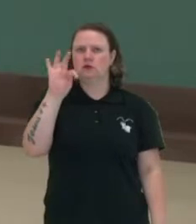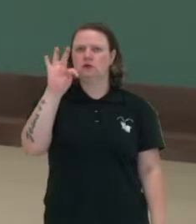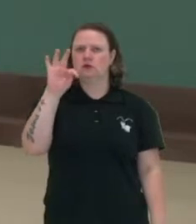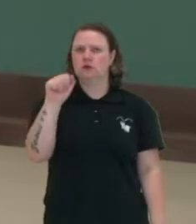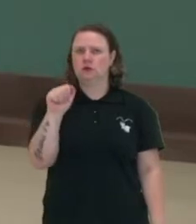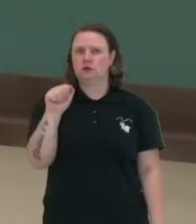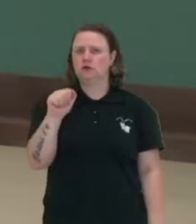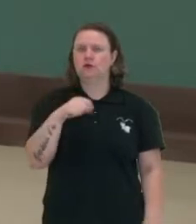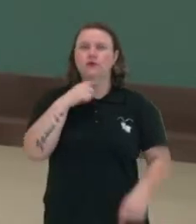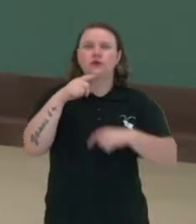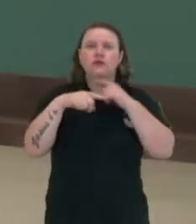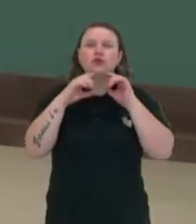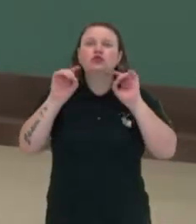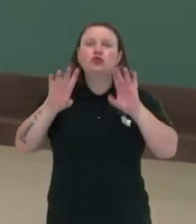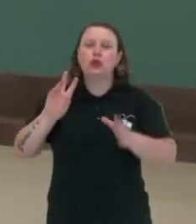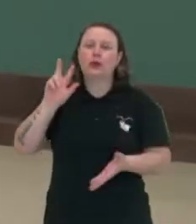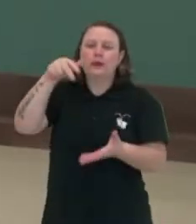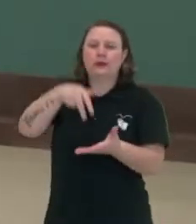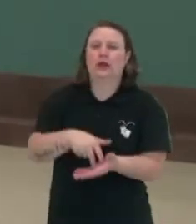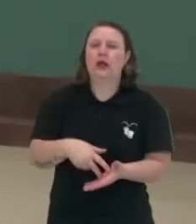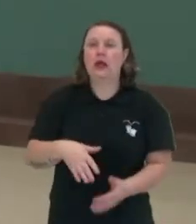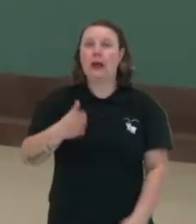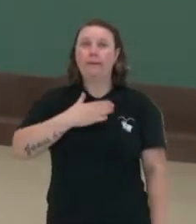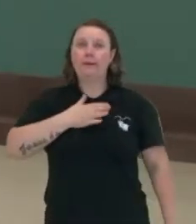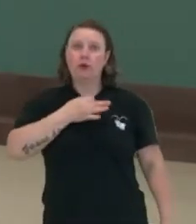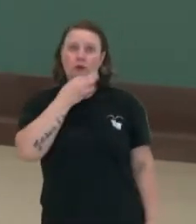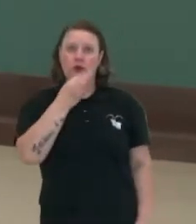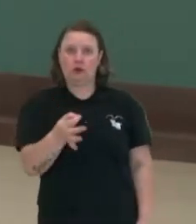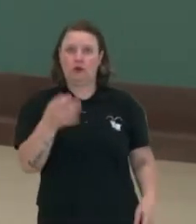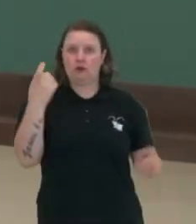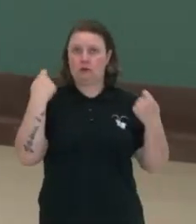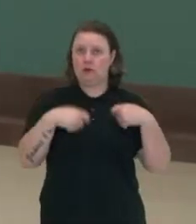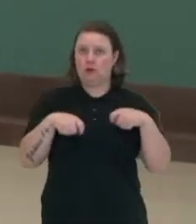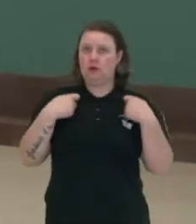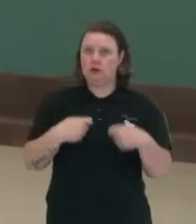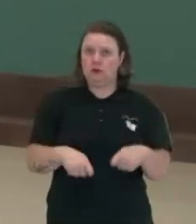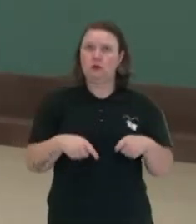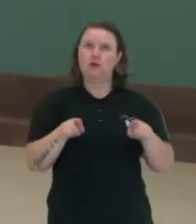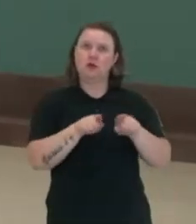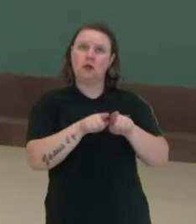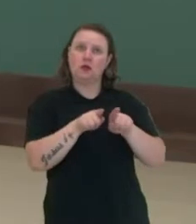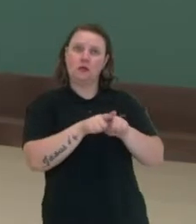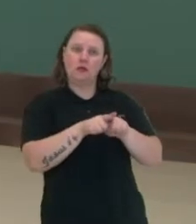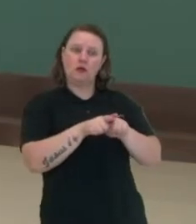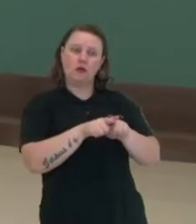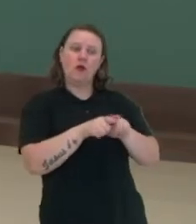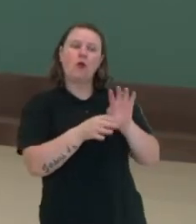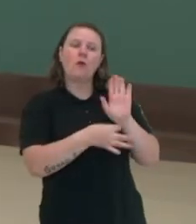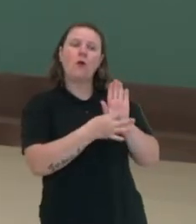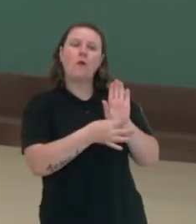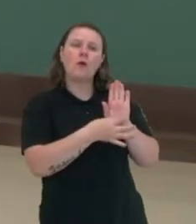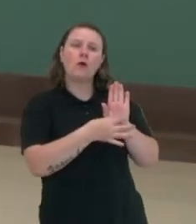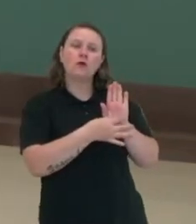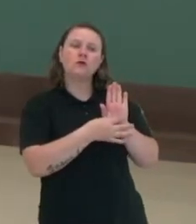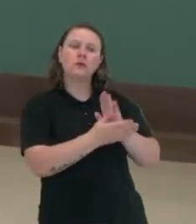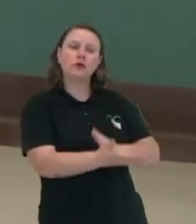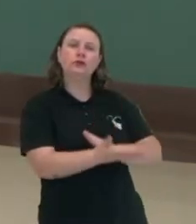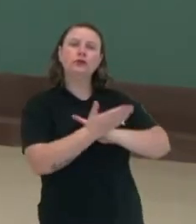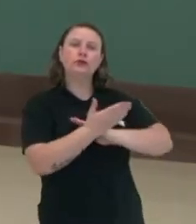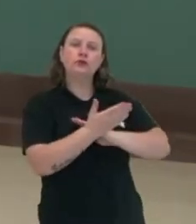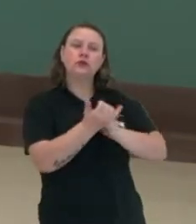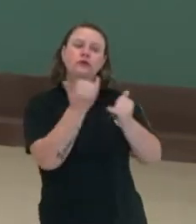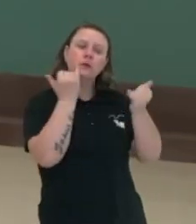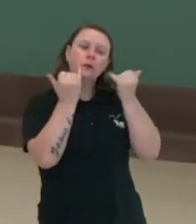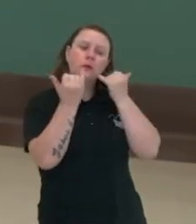se posicionar, dar uma opinião. É preciso também sustentá-la por argumentos. E aí que entra o nosso